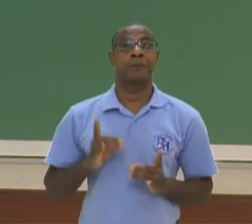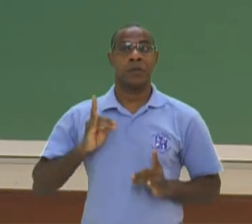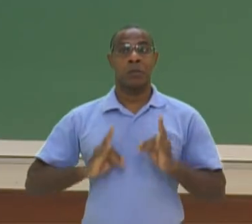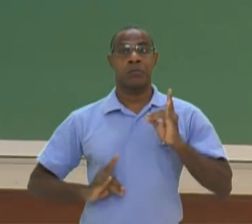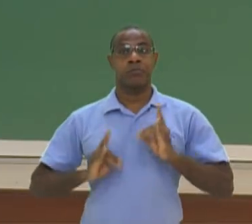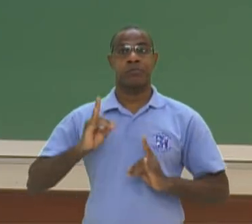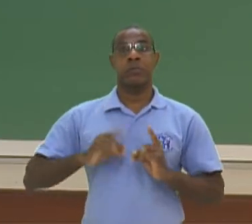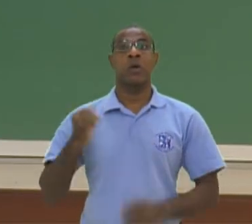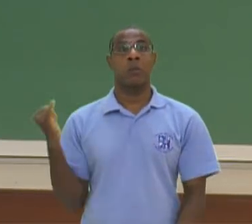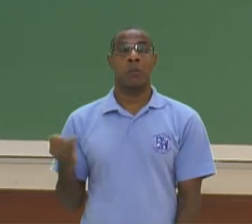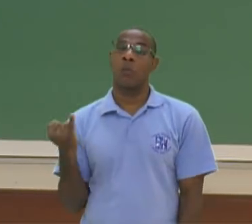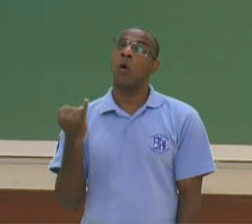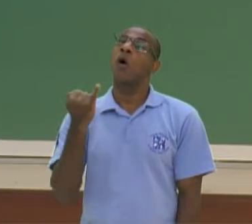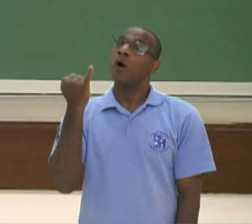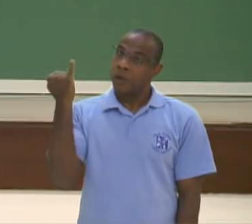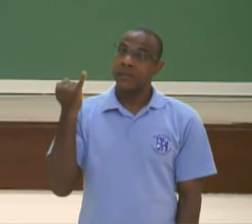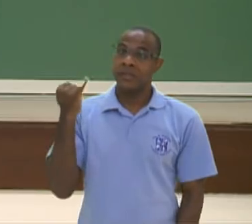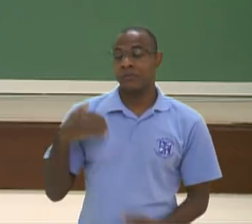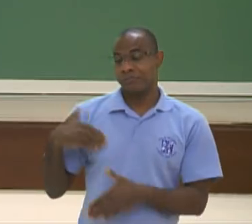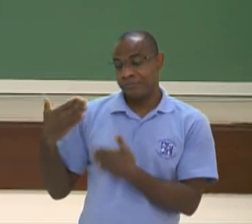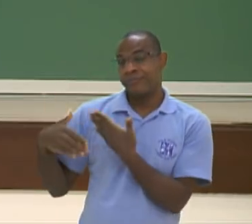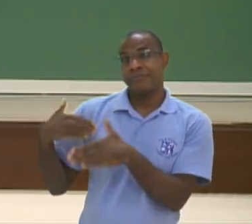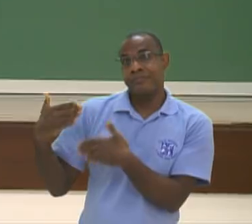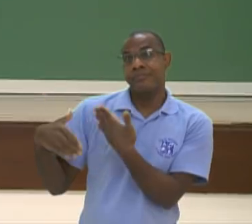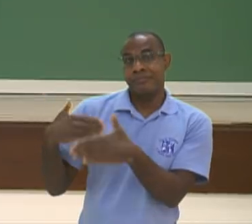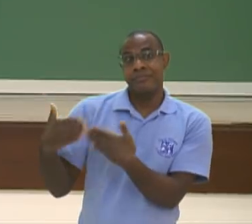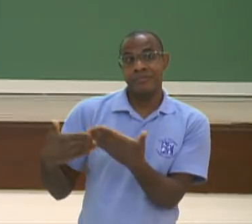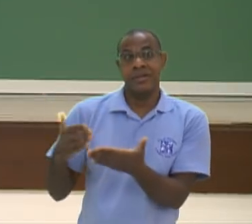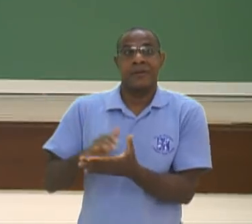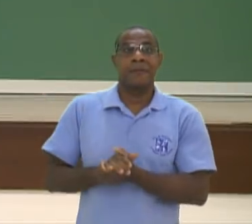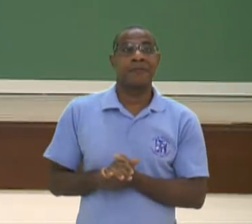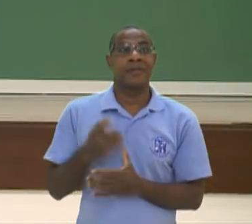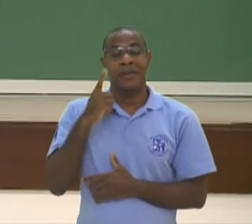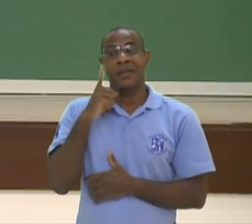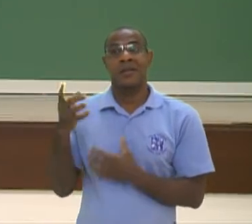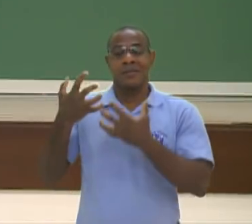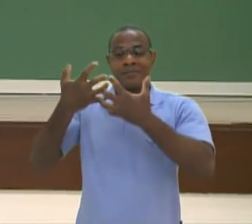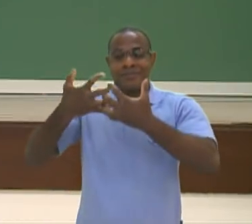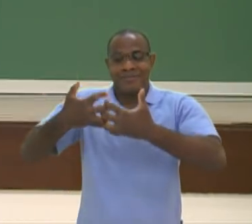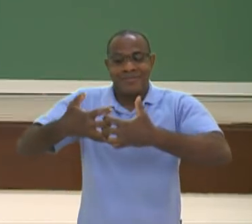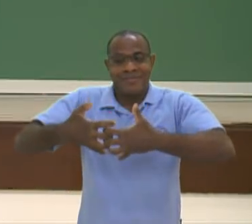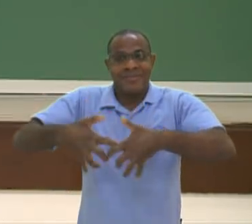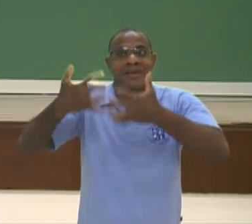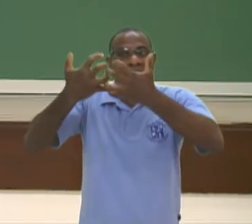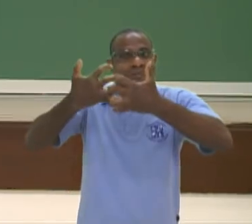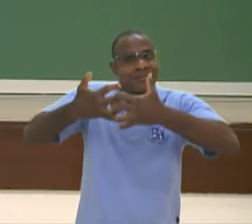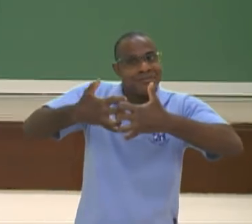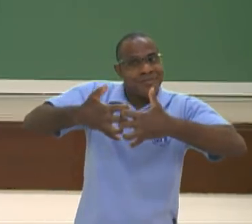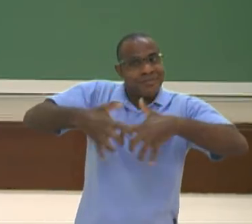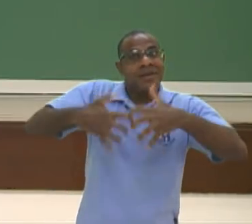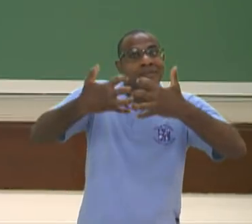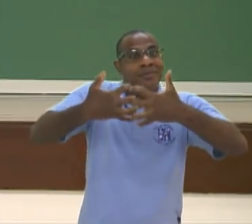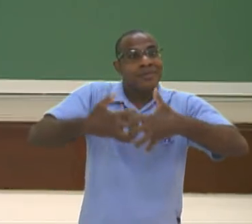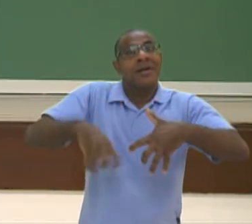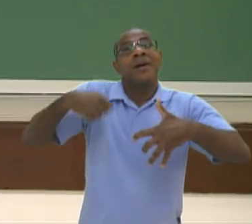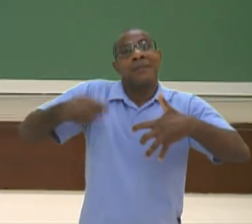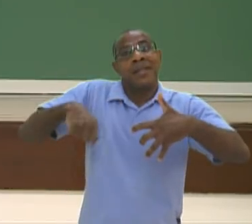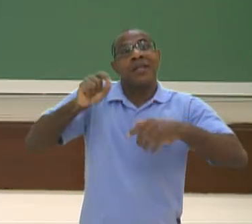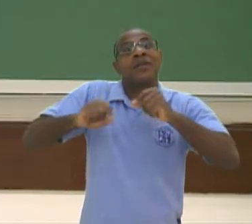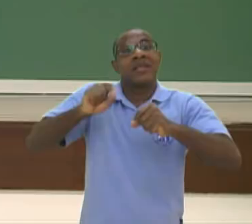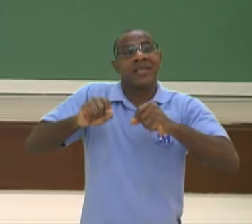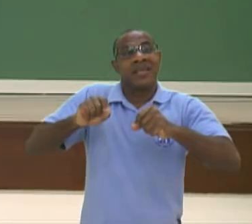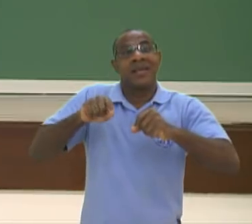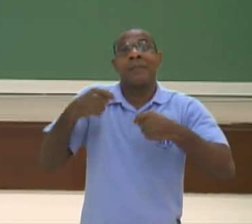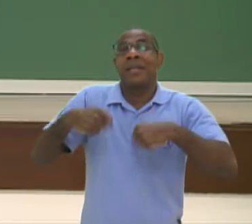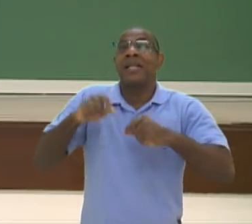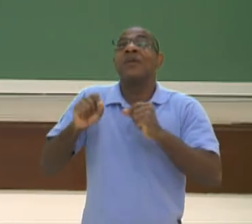regulação de diversos processos do organismo. Como se fossem engrenagens que, para funcionar, precisam